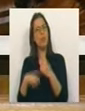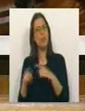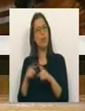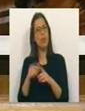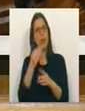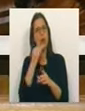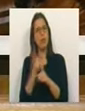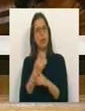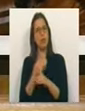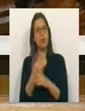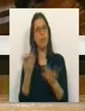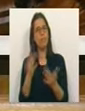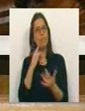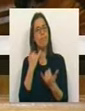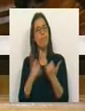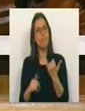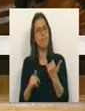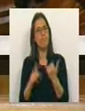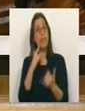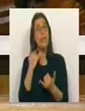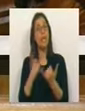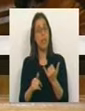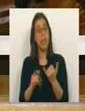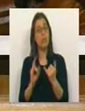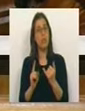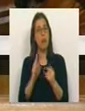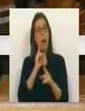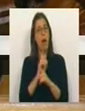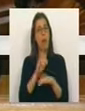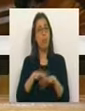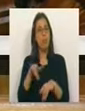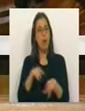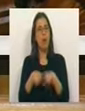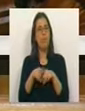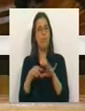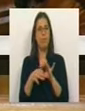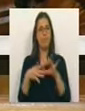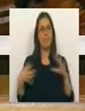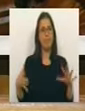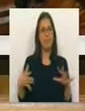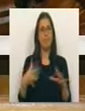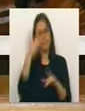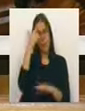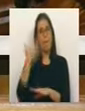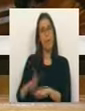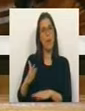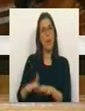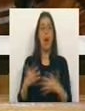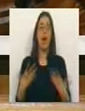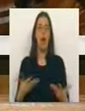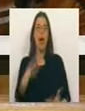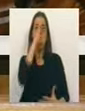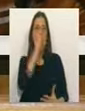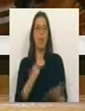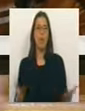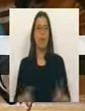exportações agroalimentares, está em risco. E está em risco perante estas políticas desconexas e preconceituosas do atual